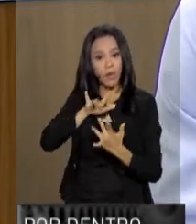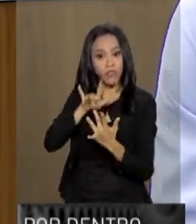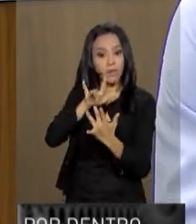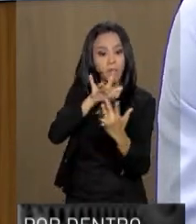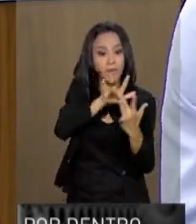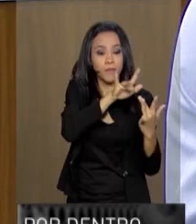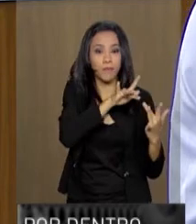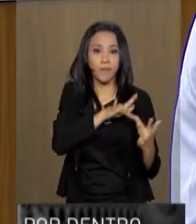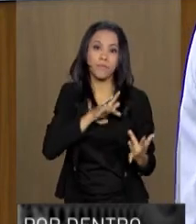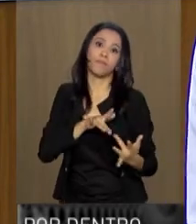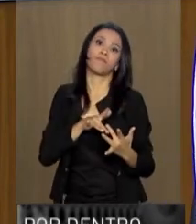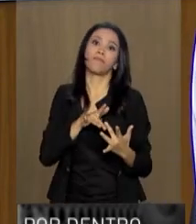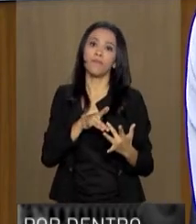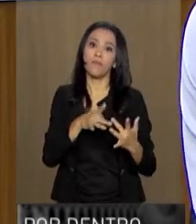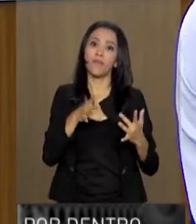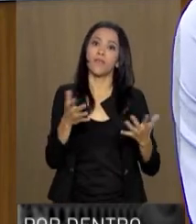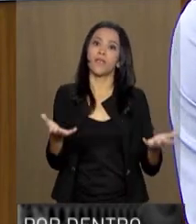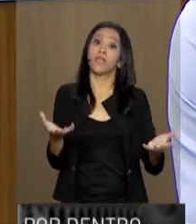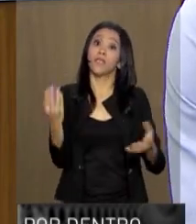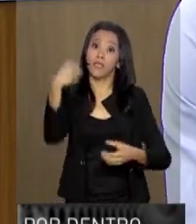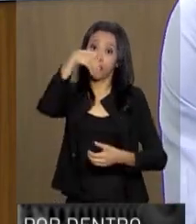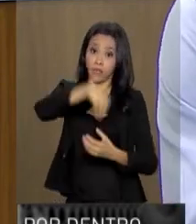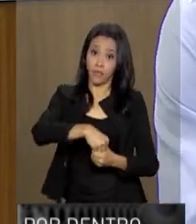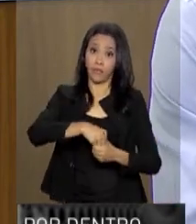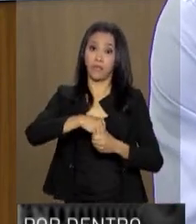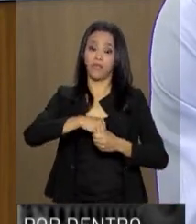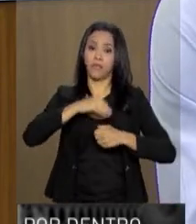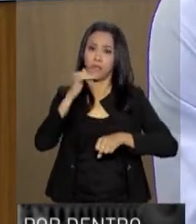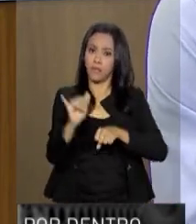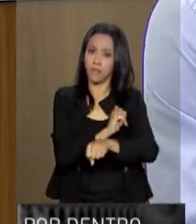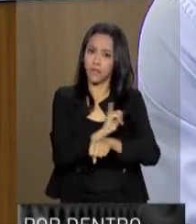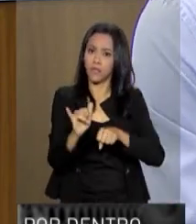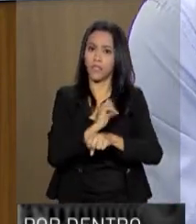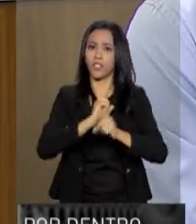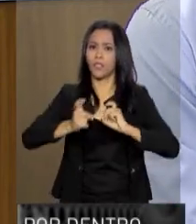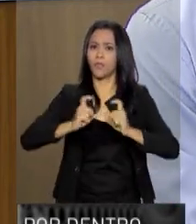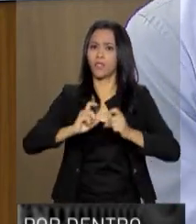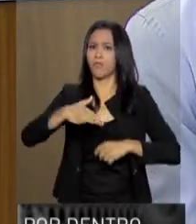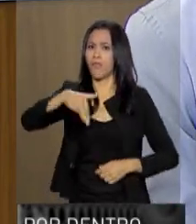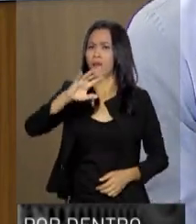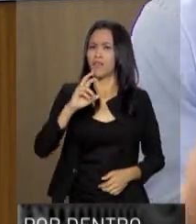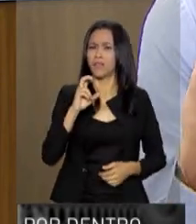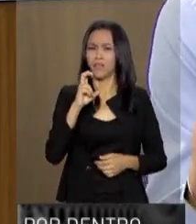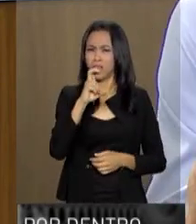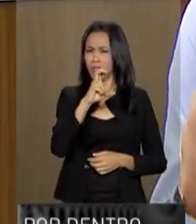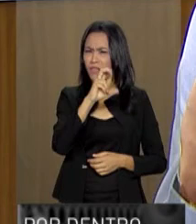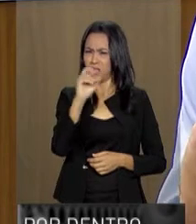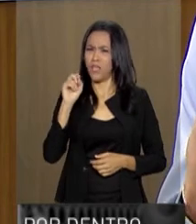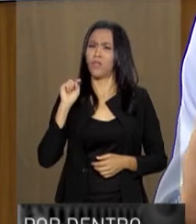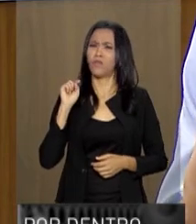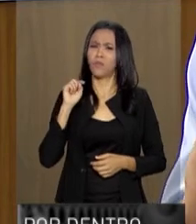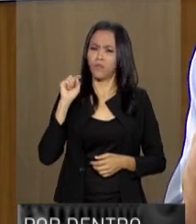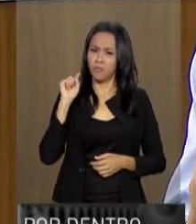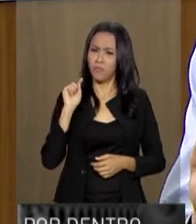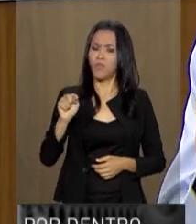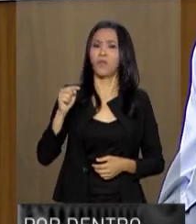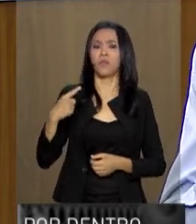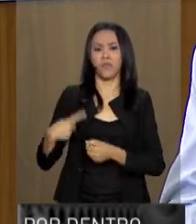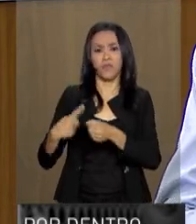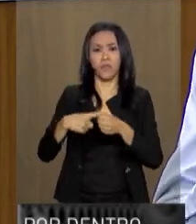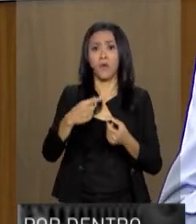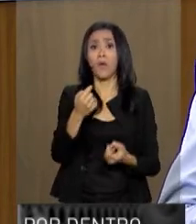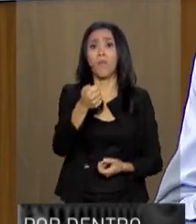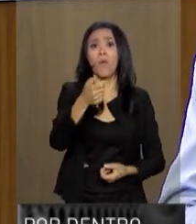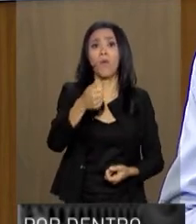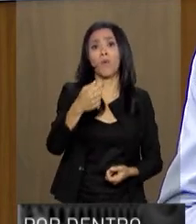nessa estrutura administrativa dos mais de 5.500 municípios no brasil pouco mais de 400 têm